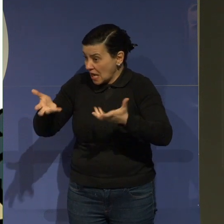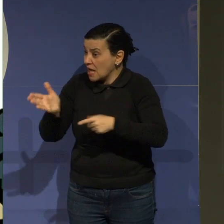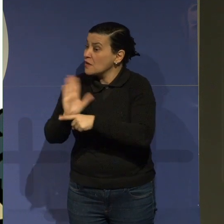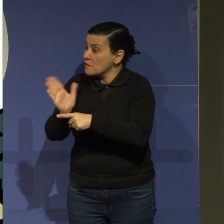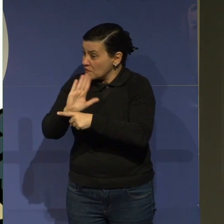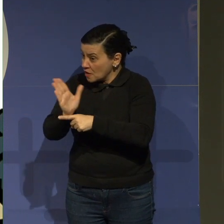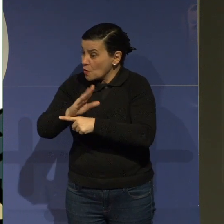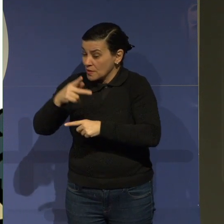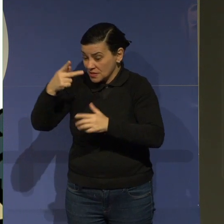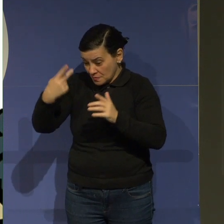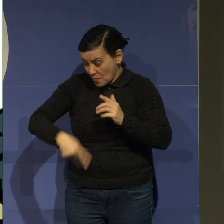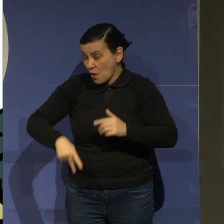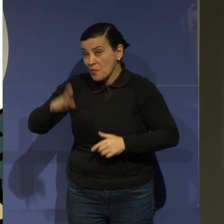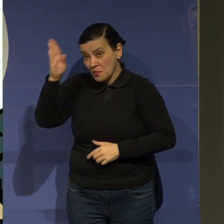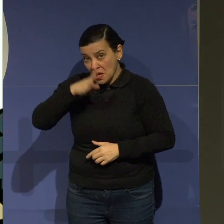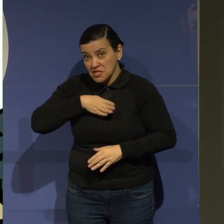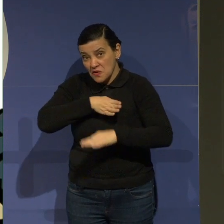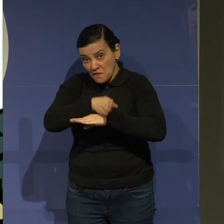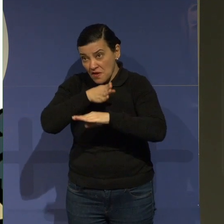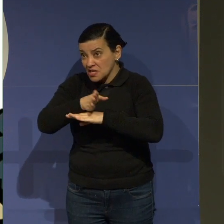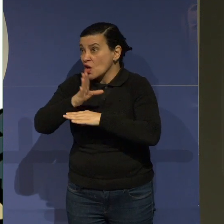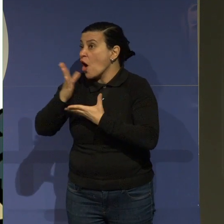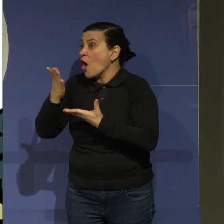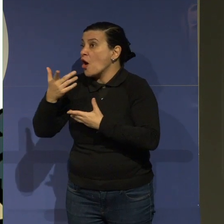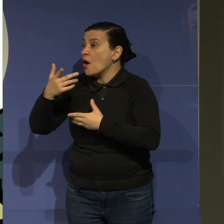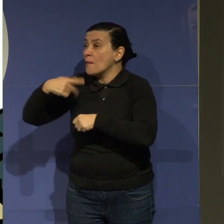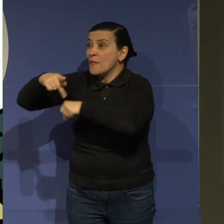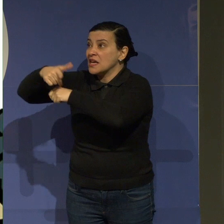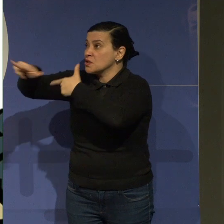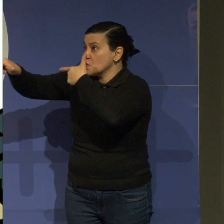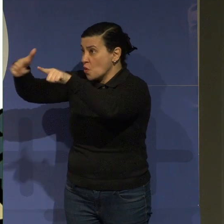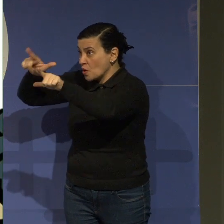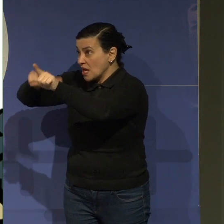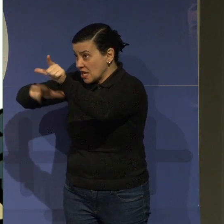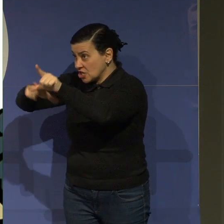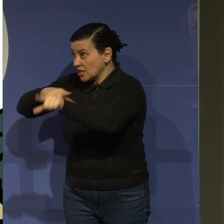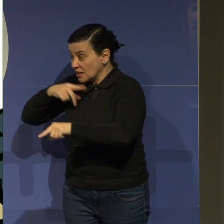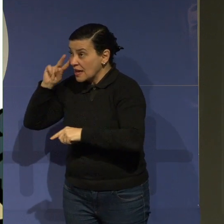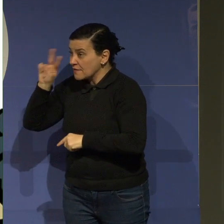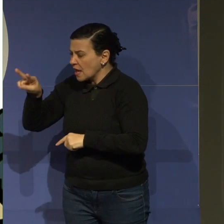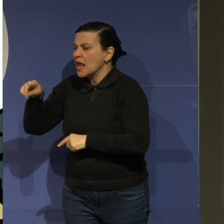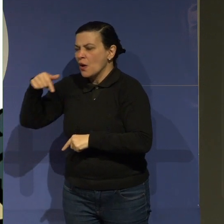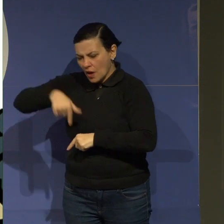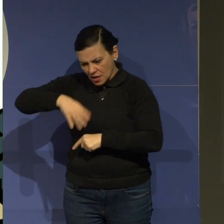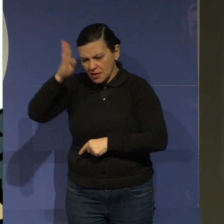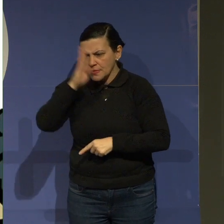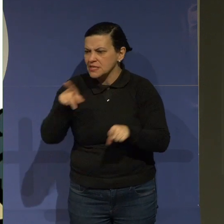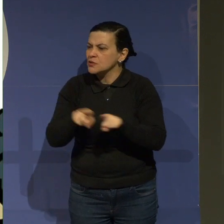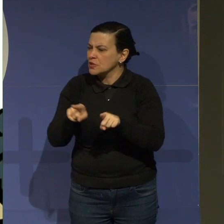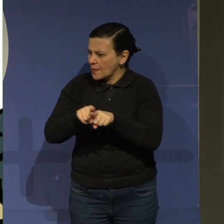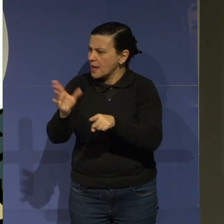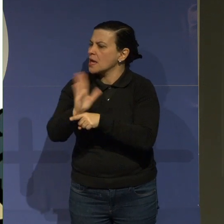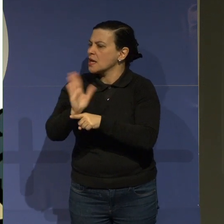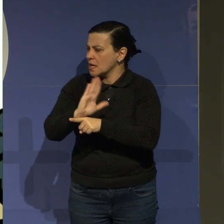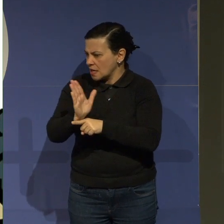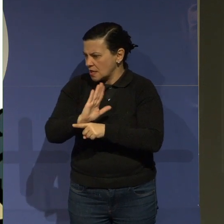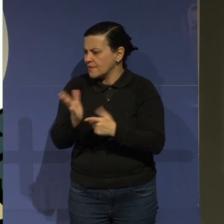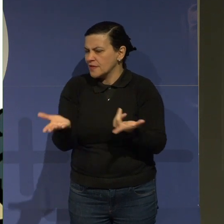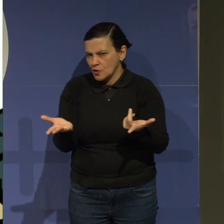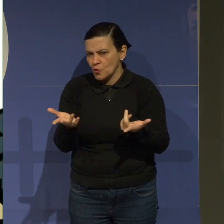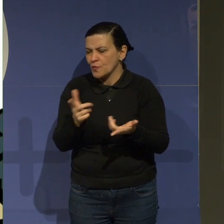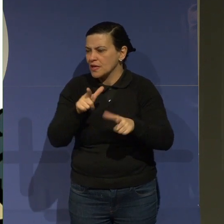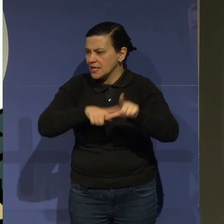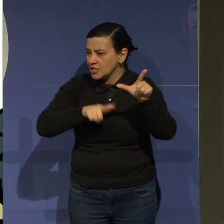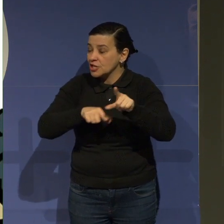filmes nacionais, não apenas internacionais, que são os que têm legenda. E essa é super atual, que foi uma menina,